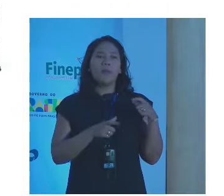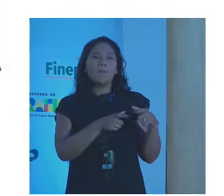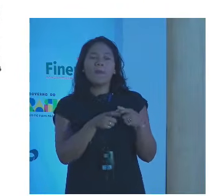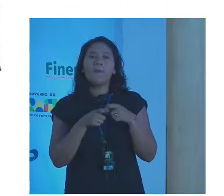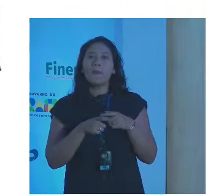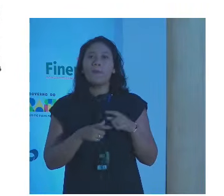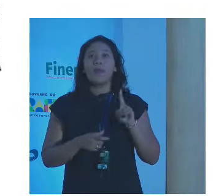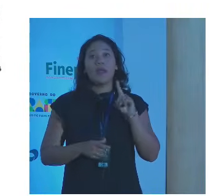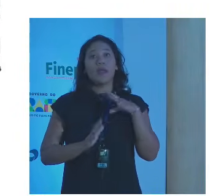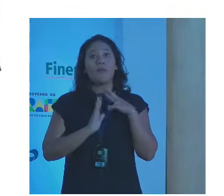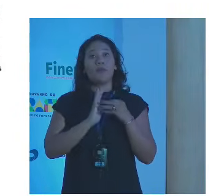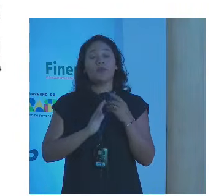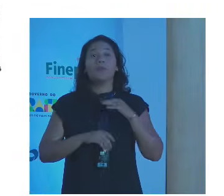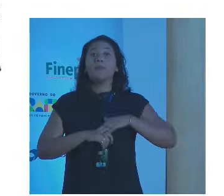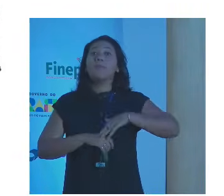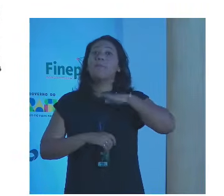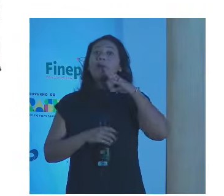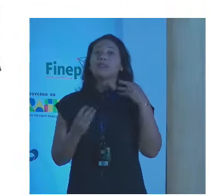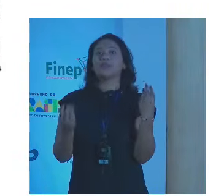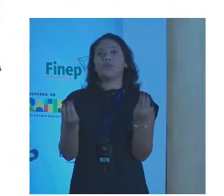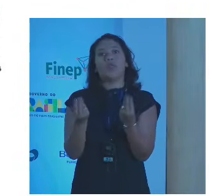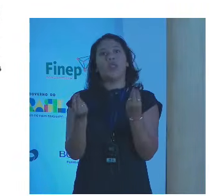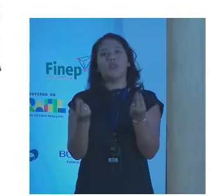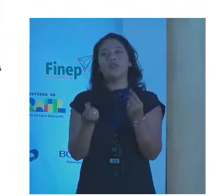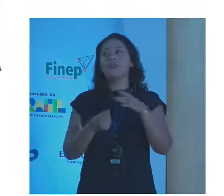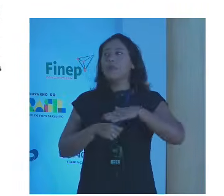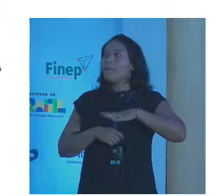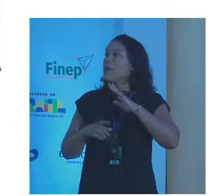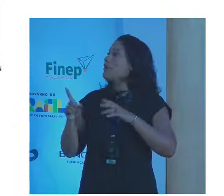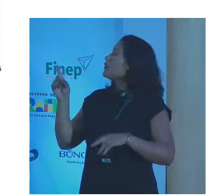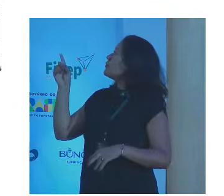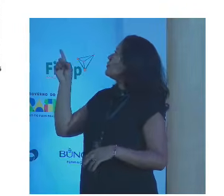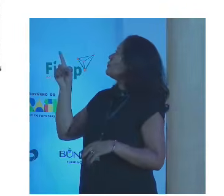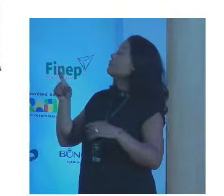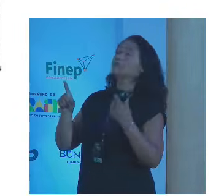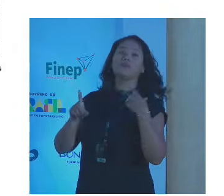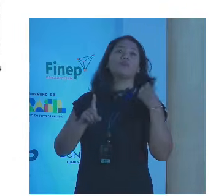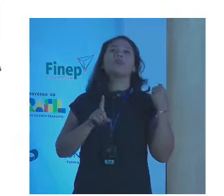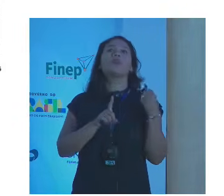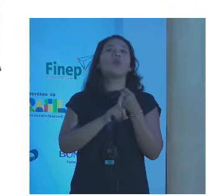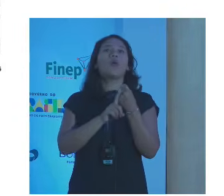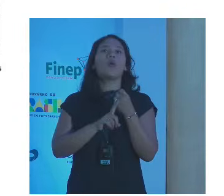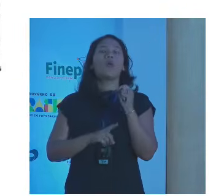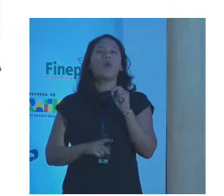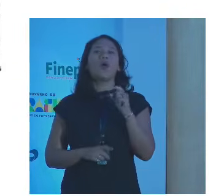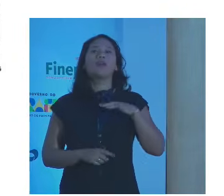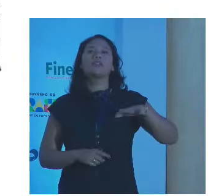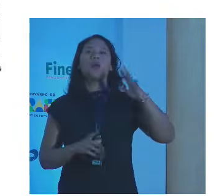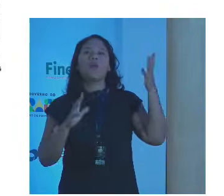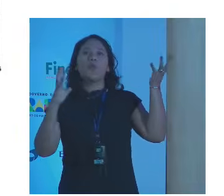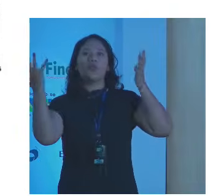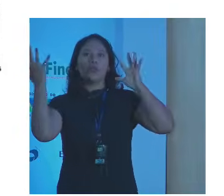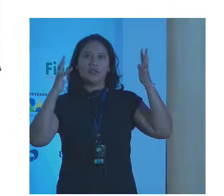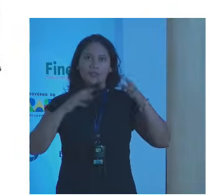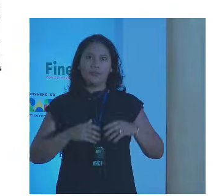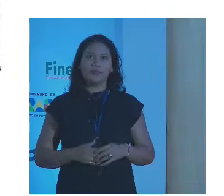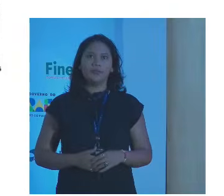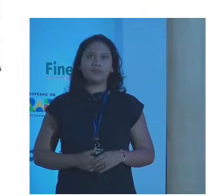região amazônica são mais vulneráveis e vão ser mais afetadas por essas mudanças,